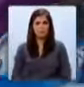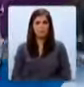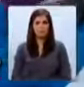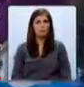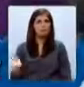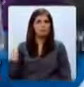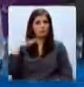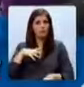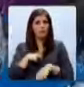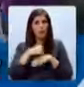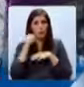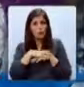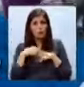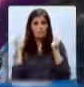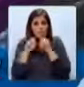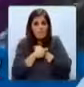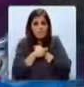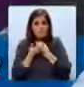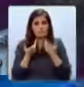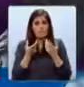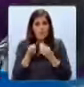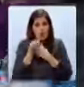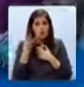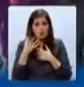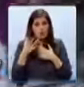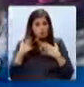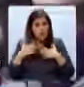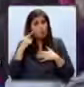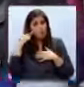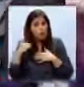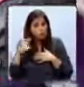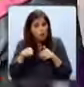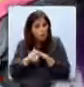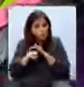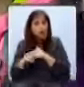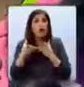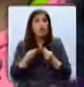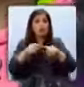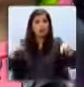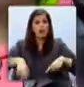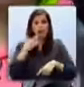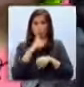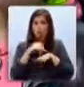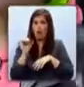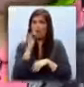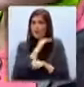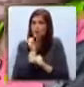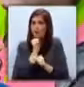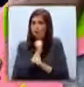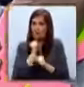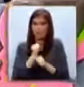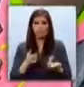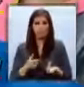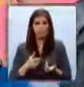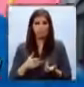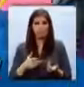trouxeram mantas, um agasalho que muitos utilizam diariamente nas salas de aula por causa do frio. E trazes essa manta